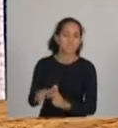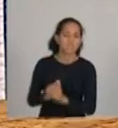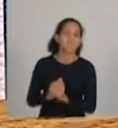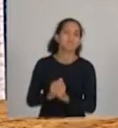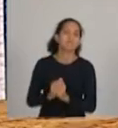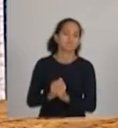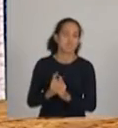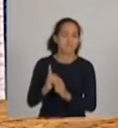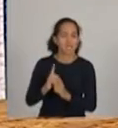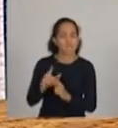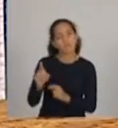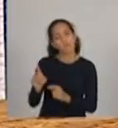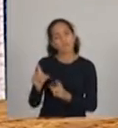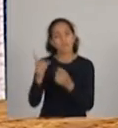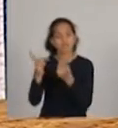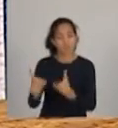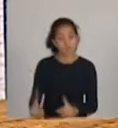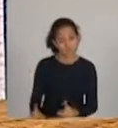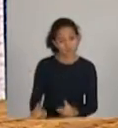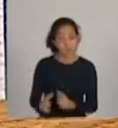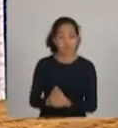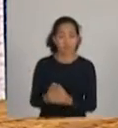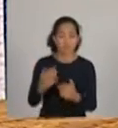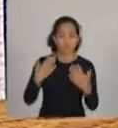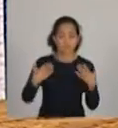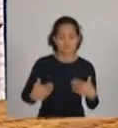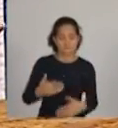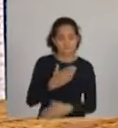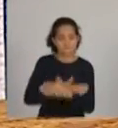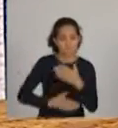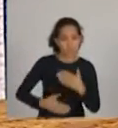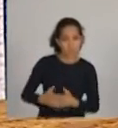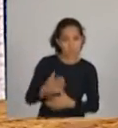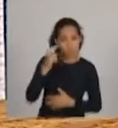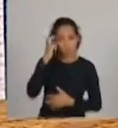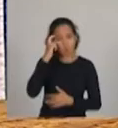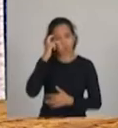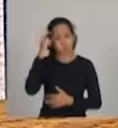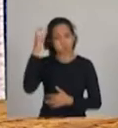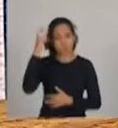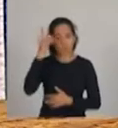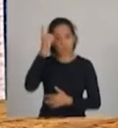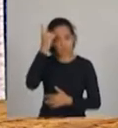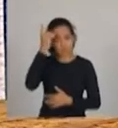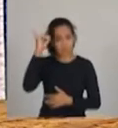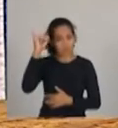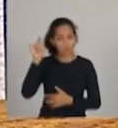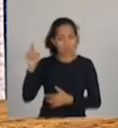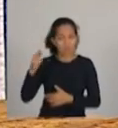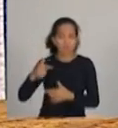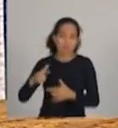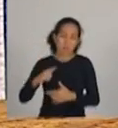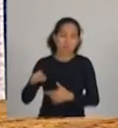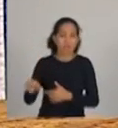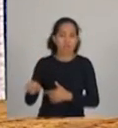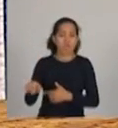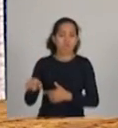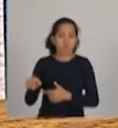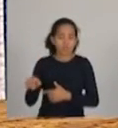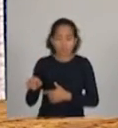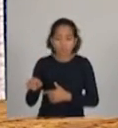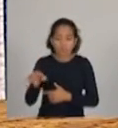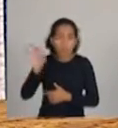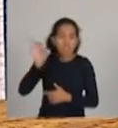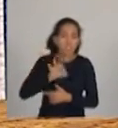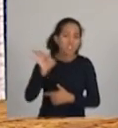de deficiência, por exemplo. Uma deficiência física, uma deficiência intelectual, a chance dessas crianças de serem